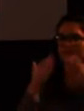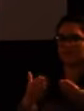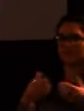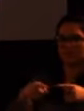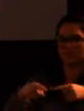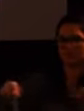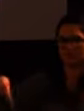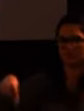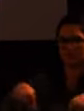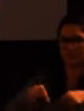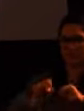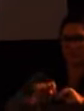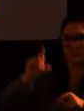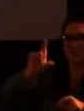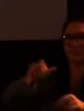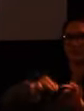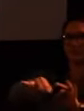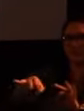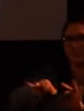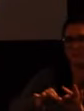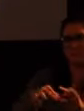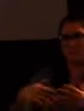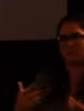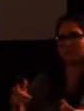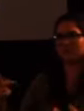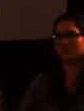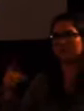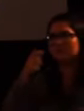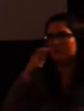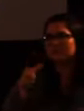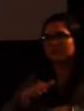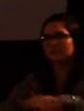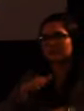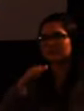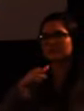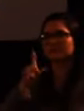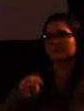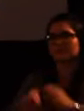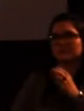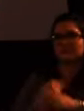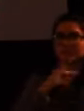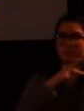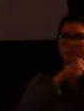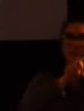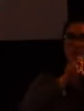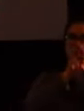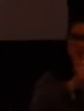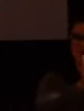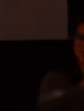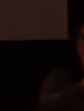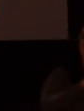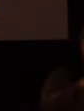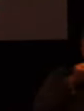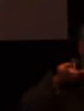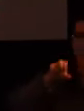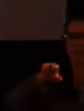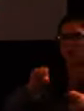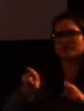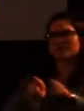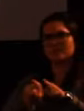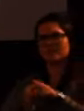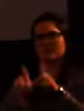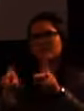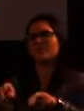lote. Uma das premissas do plano diretor, e a LOUS traz isso de forma muito forte, é da gente